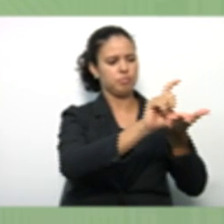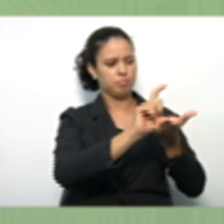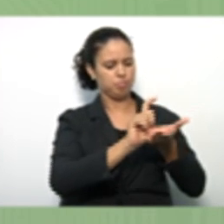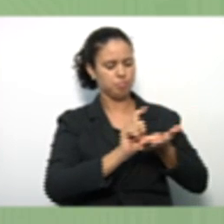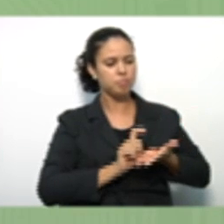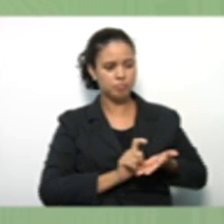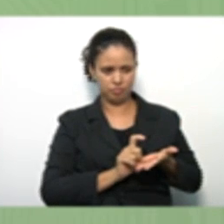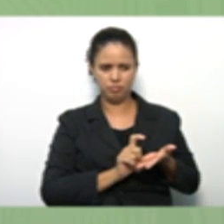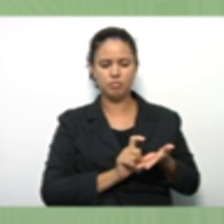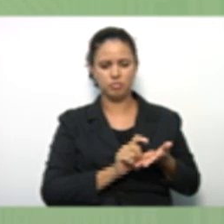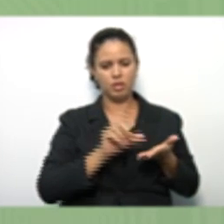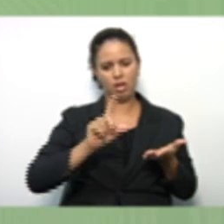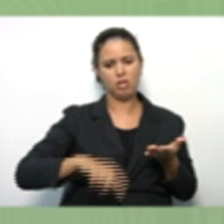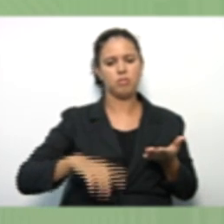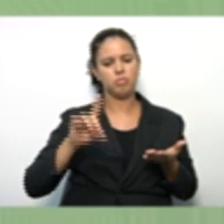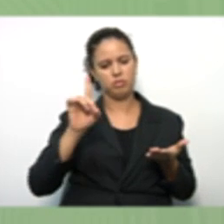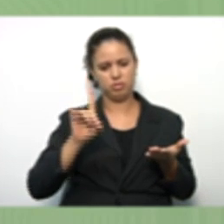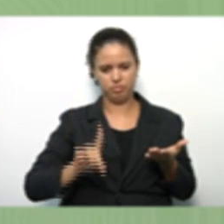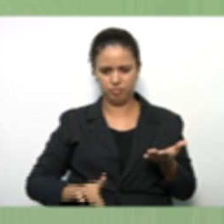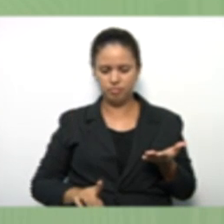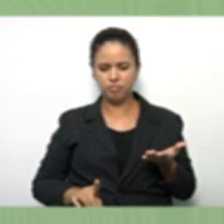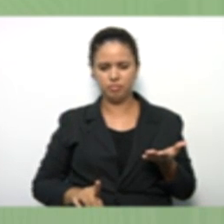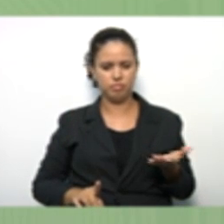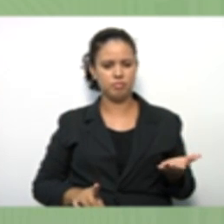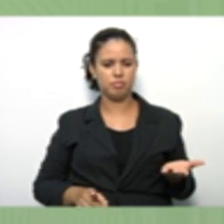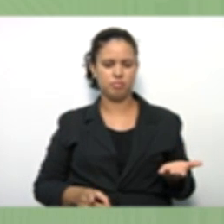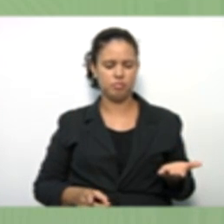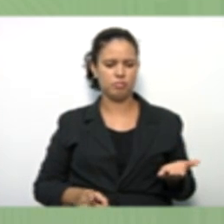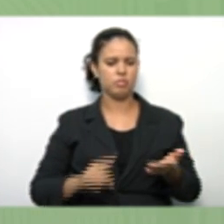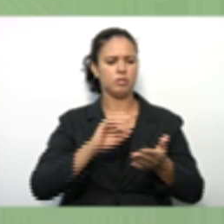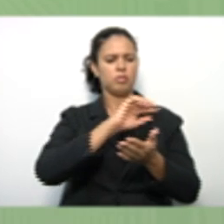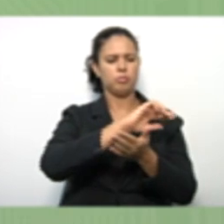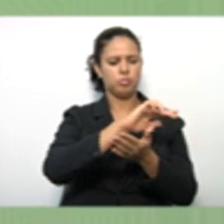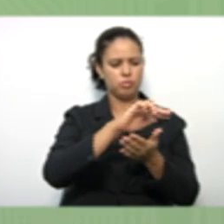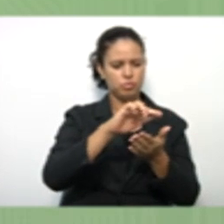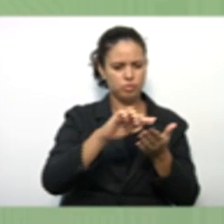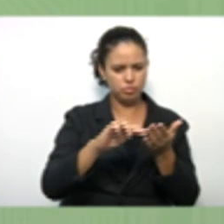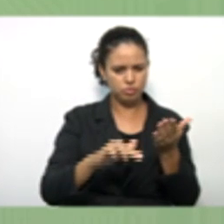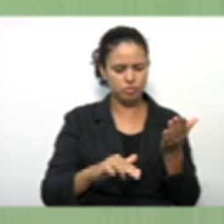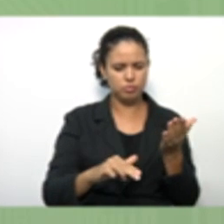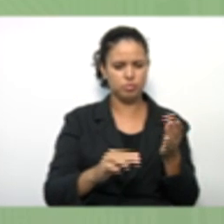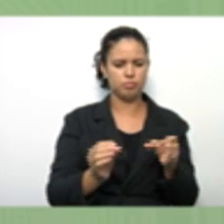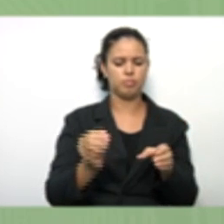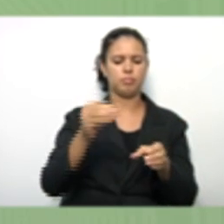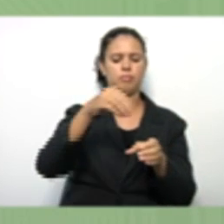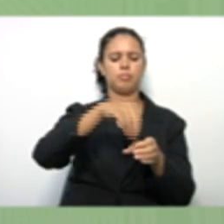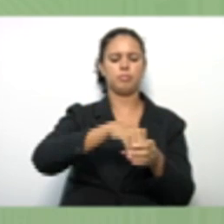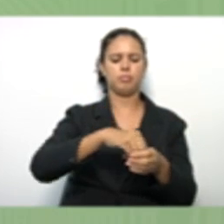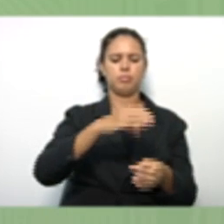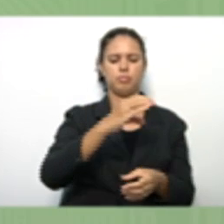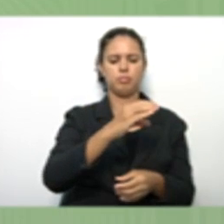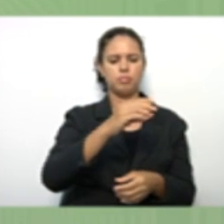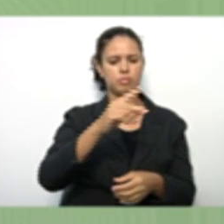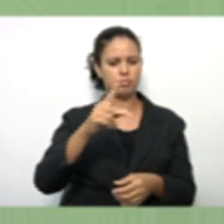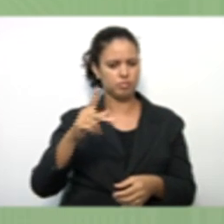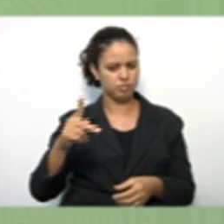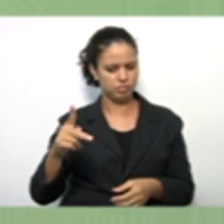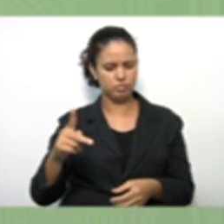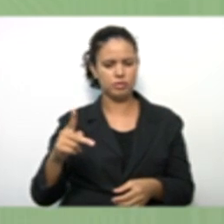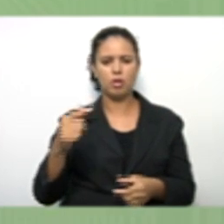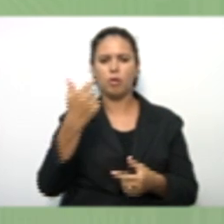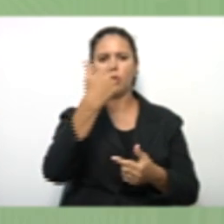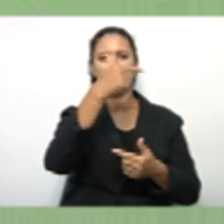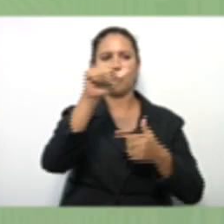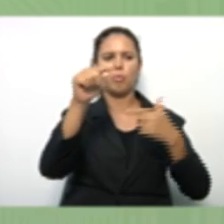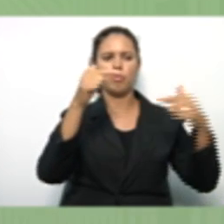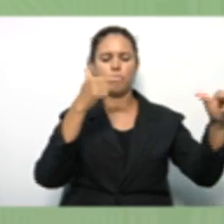gera um direito de você receber. Bom, os direitos são os valores que a cooperativa tem para receber de